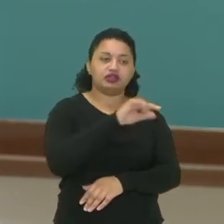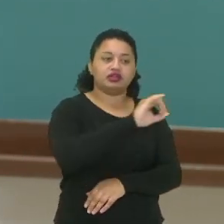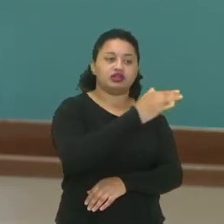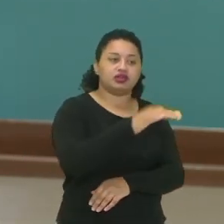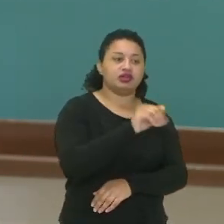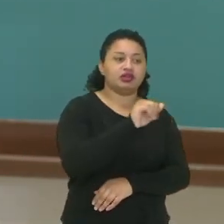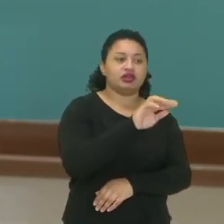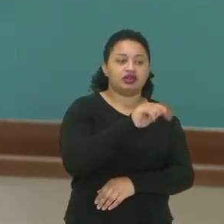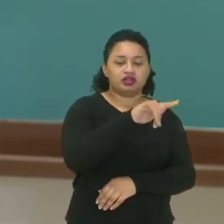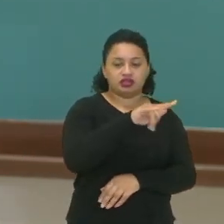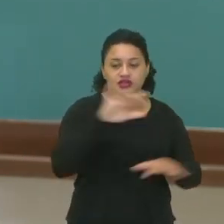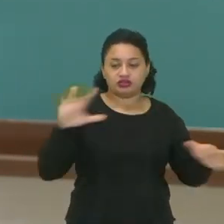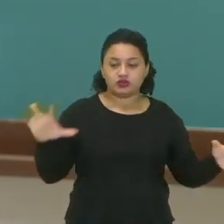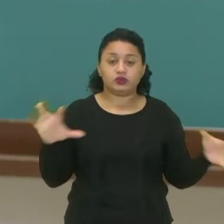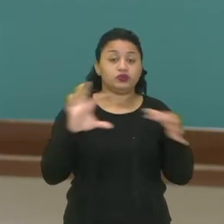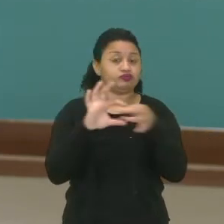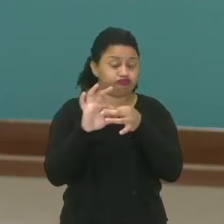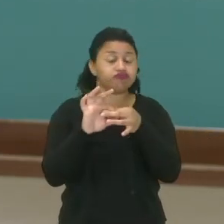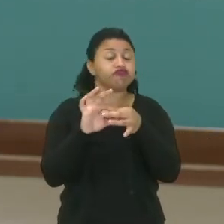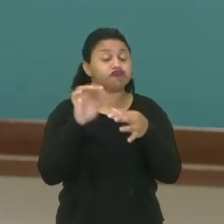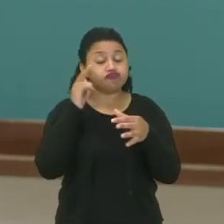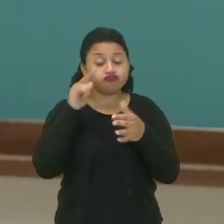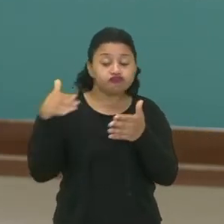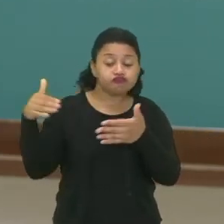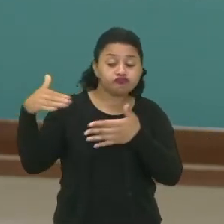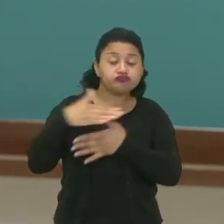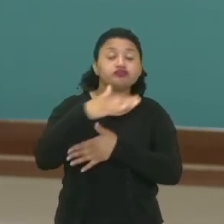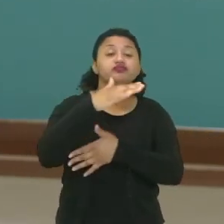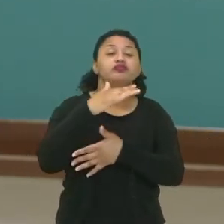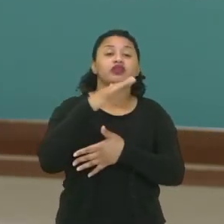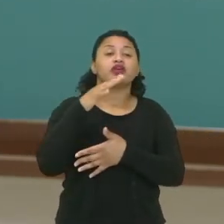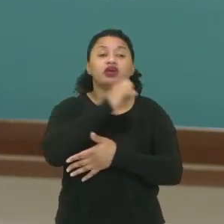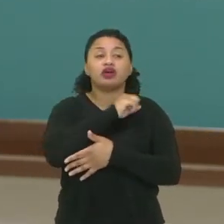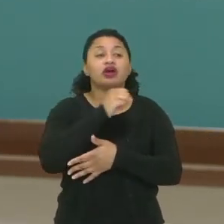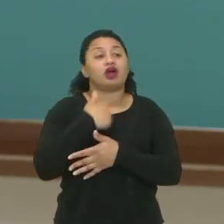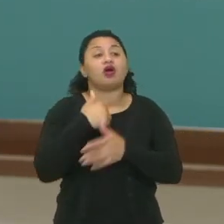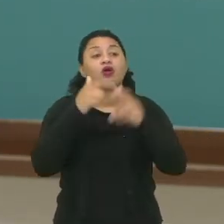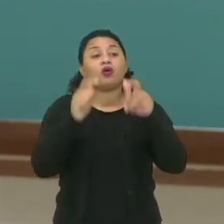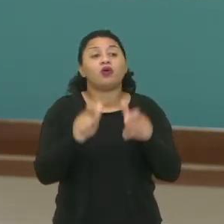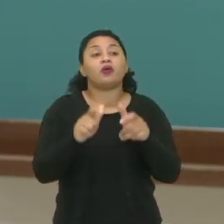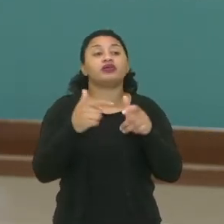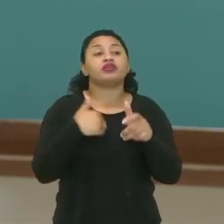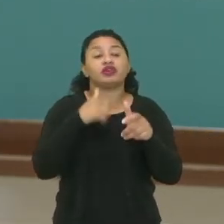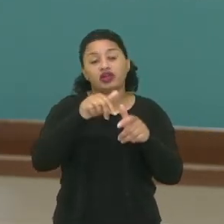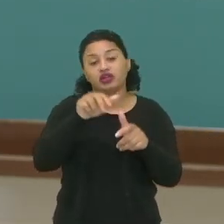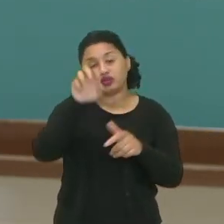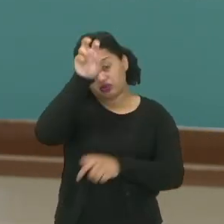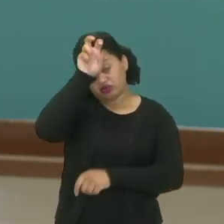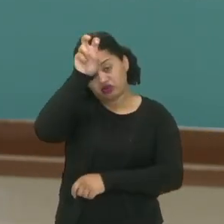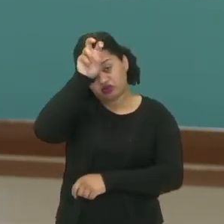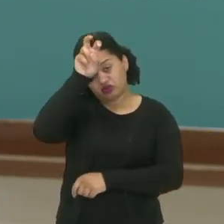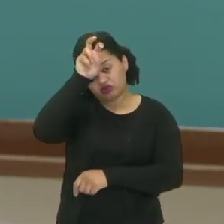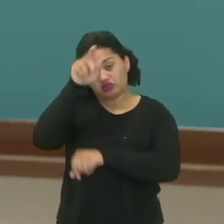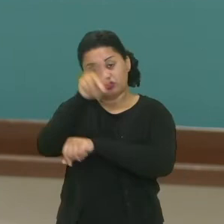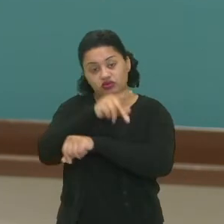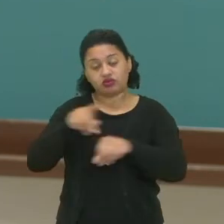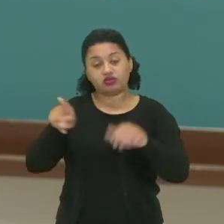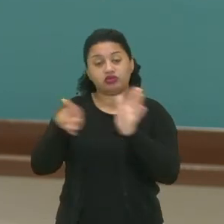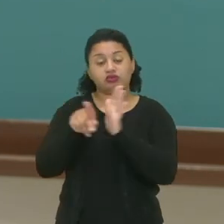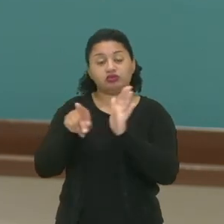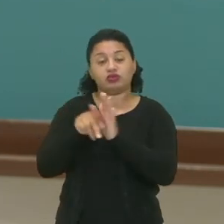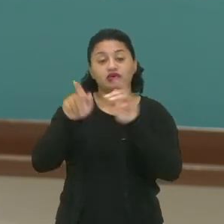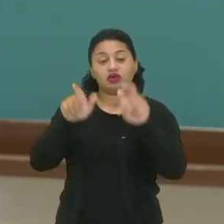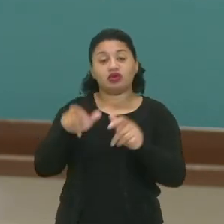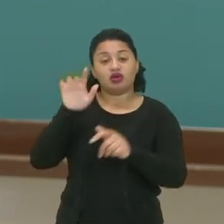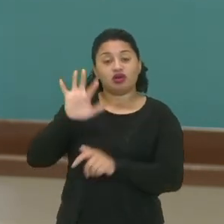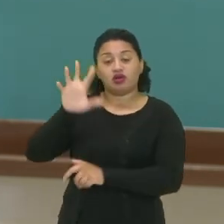isso aqui é importante a gente saber. Lembre-se, ele está situado no Egito, que é um país africano,